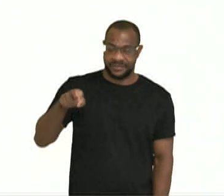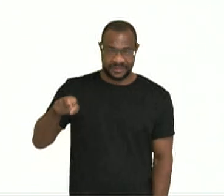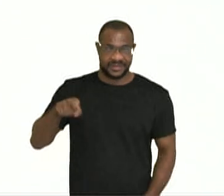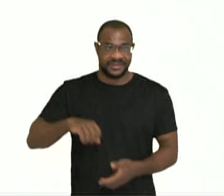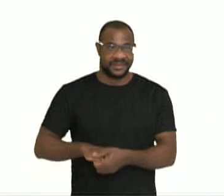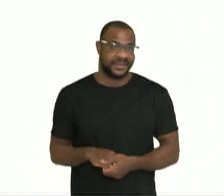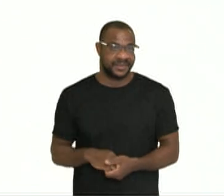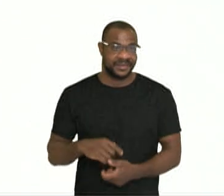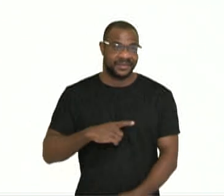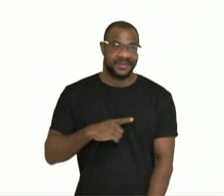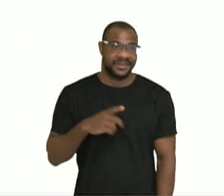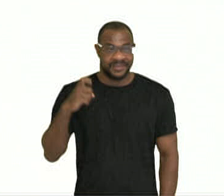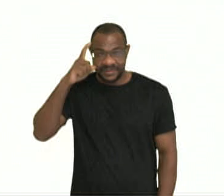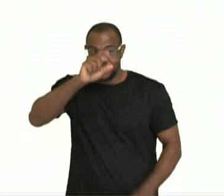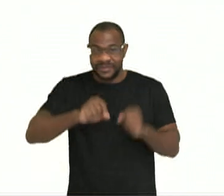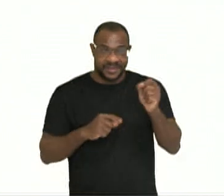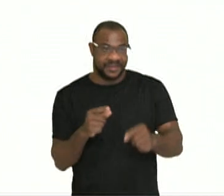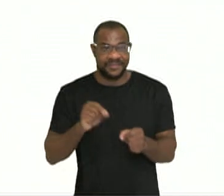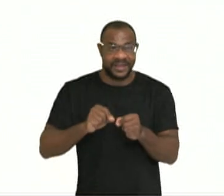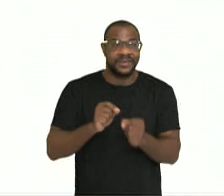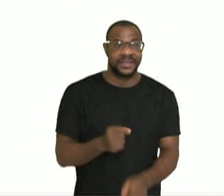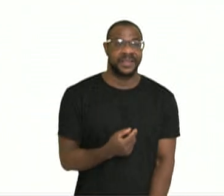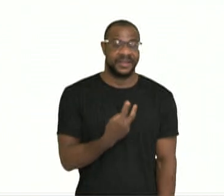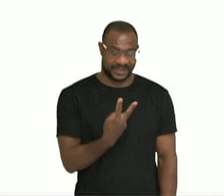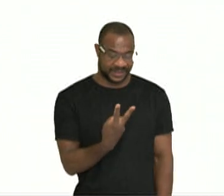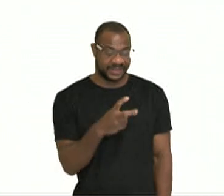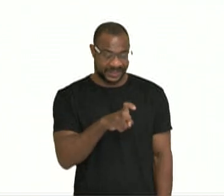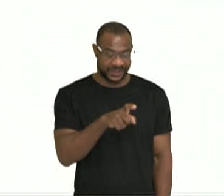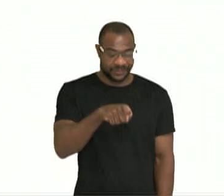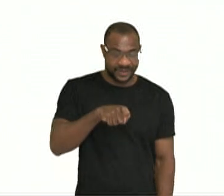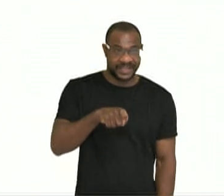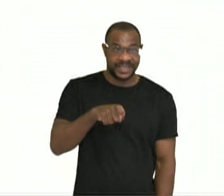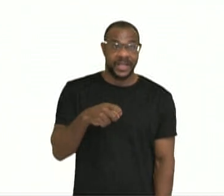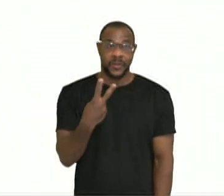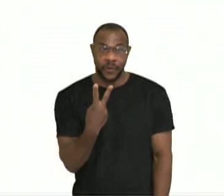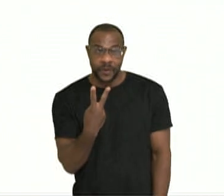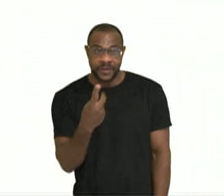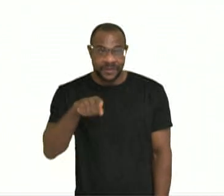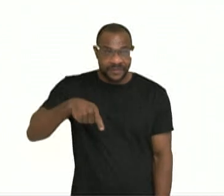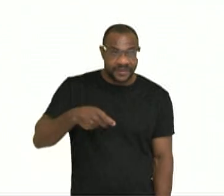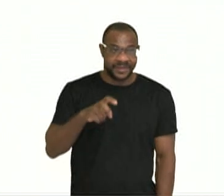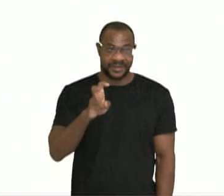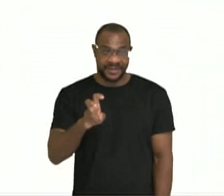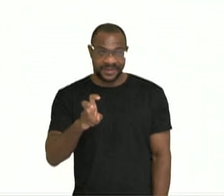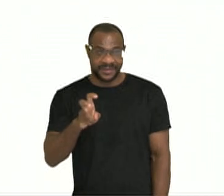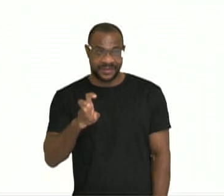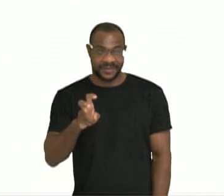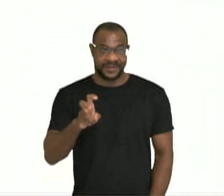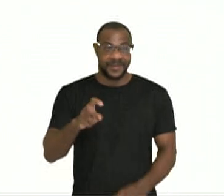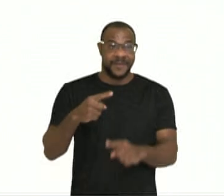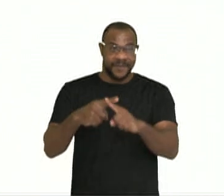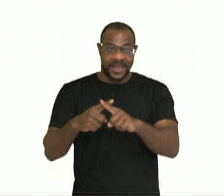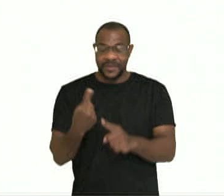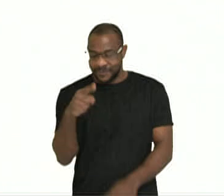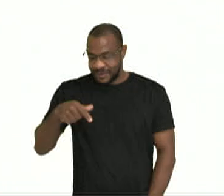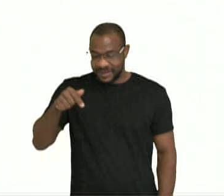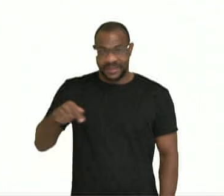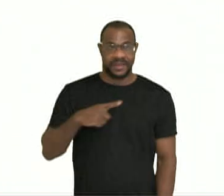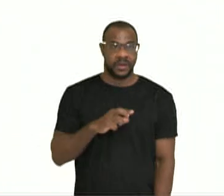o 5 vezes 2,5 vezes 1,7. Então, faça a conta bem bonitinho e você vai chegar nesse